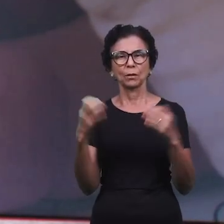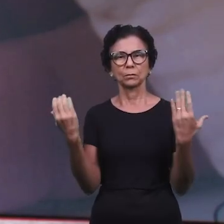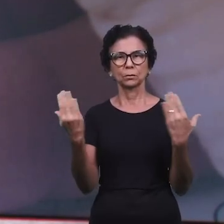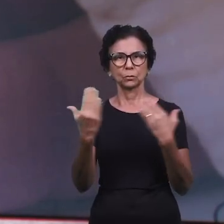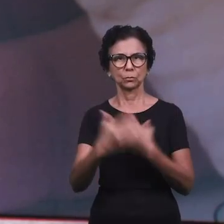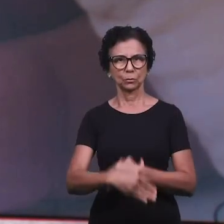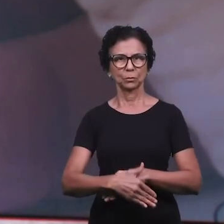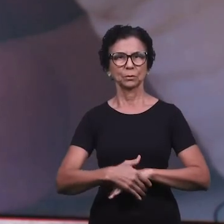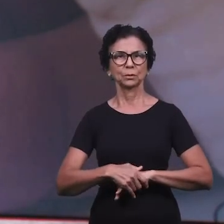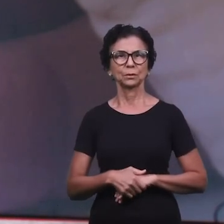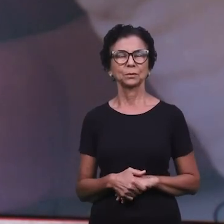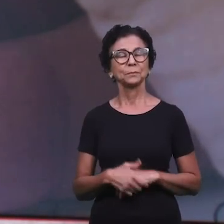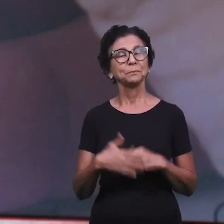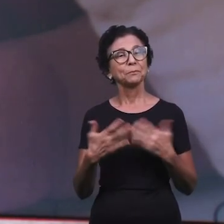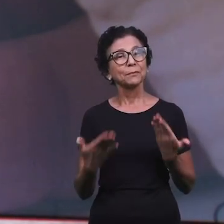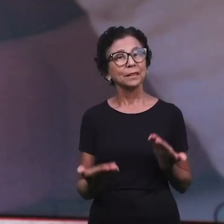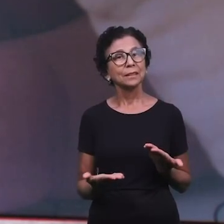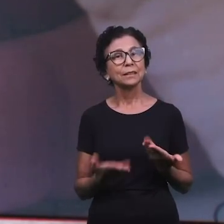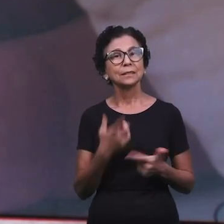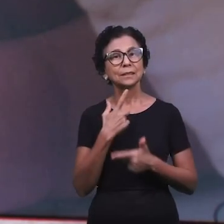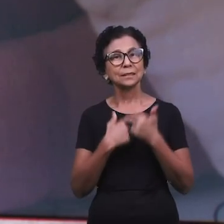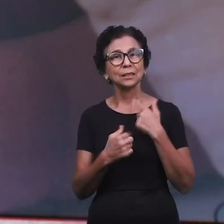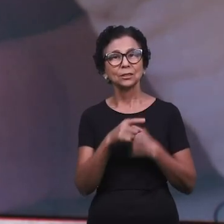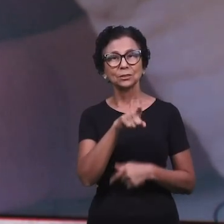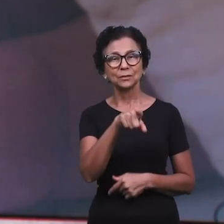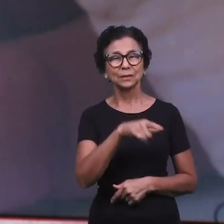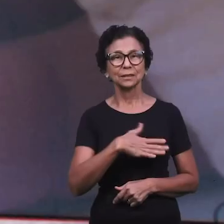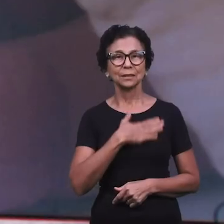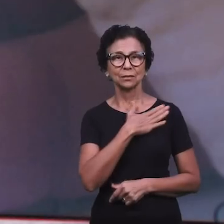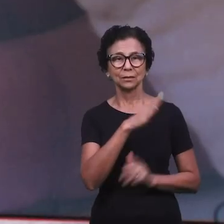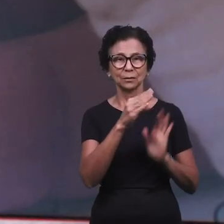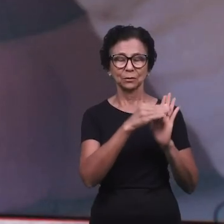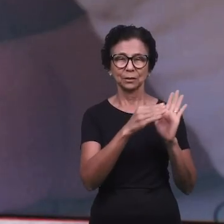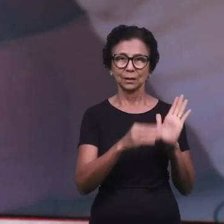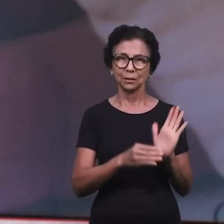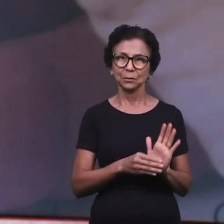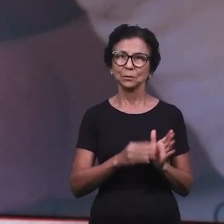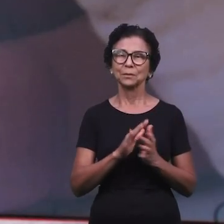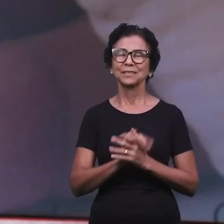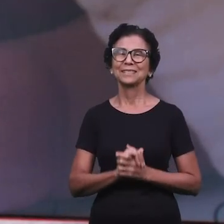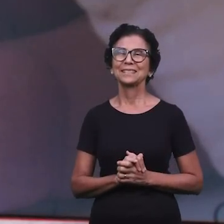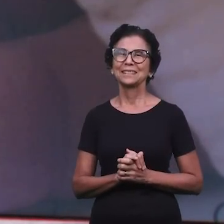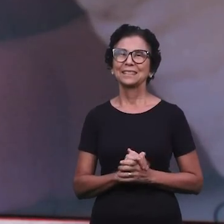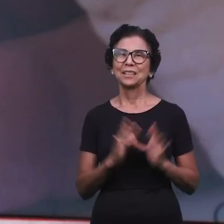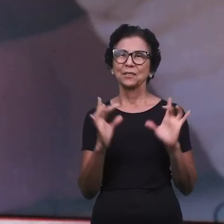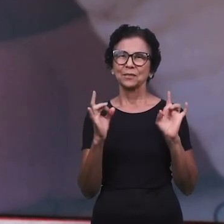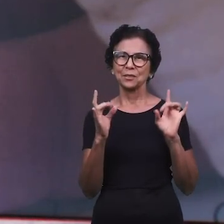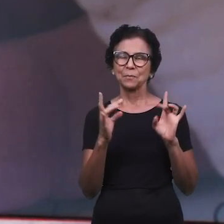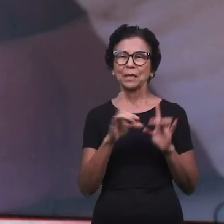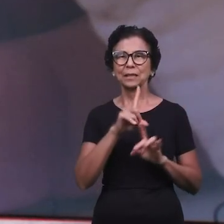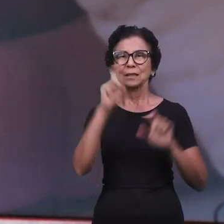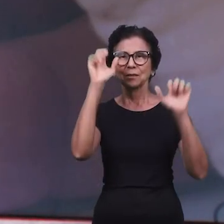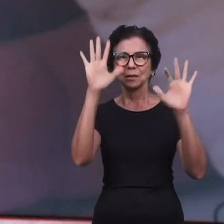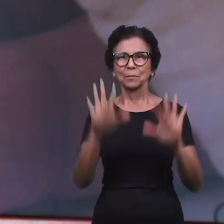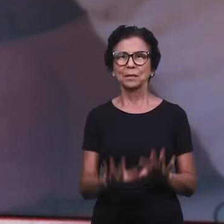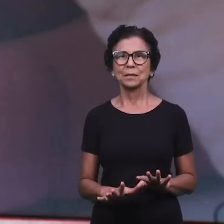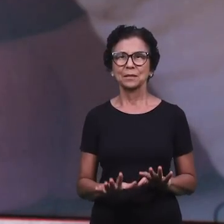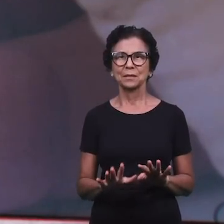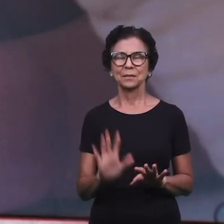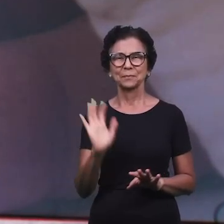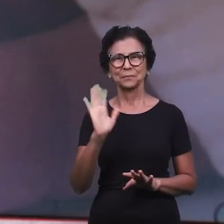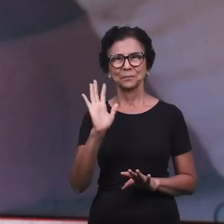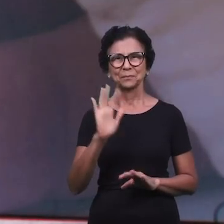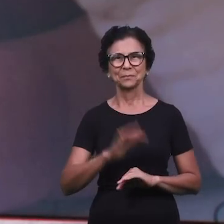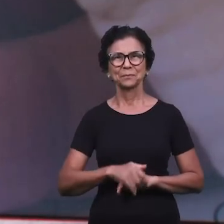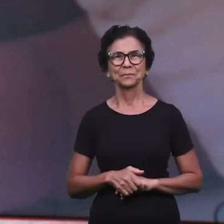nos Concursos de hoje. Eu espero que vocês tenham gostado desse conteúdo. Escrevam para nós, tá? E Deus abençoe a todos.